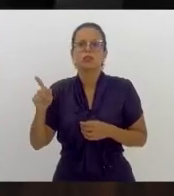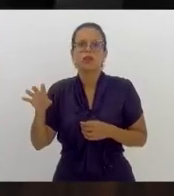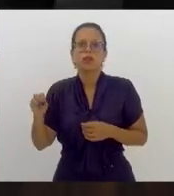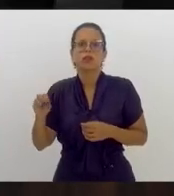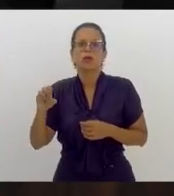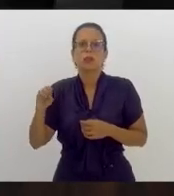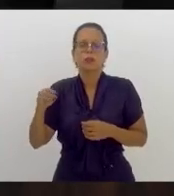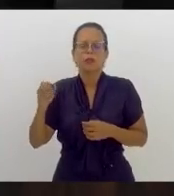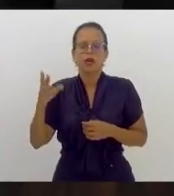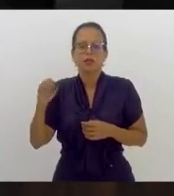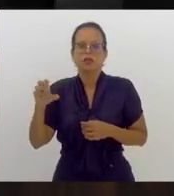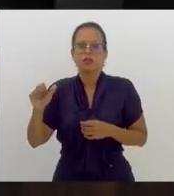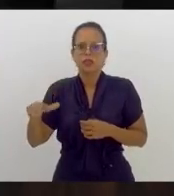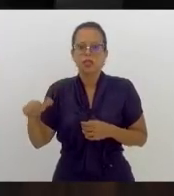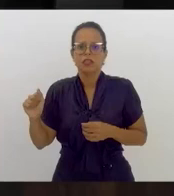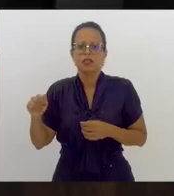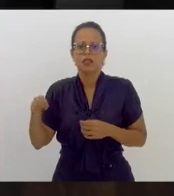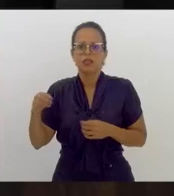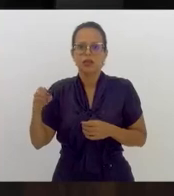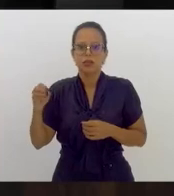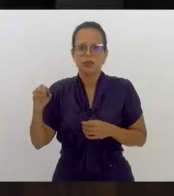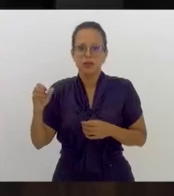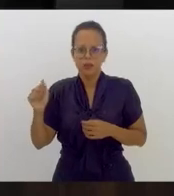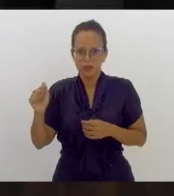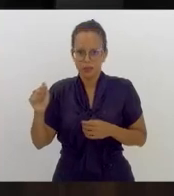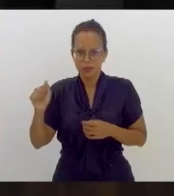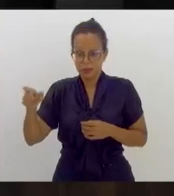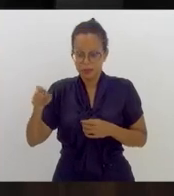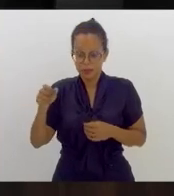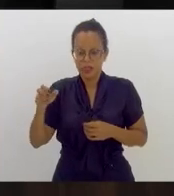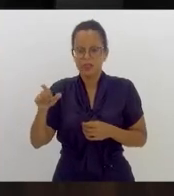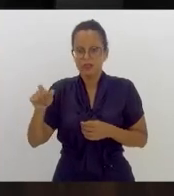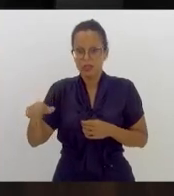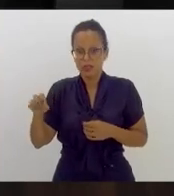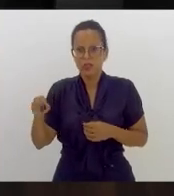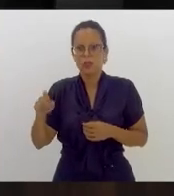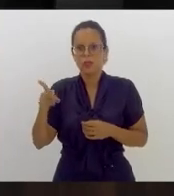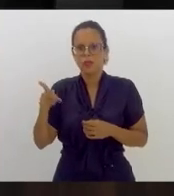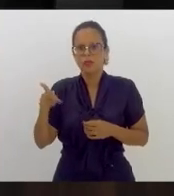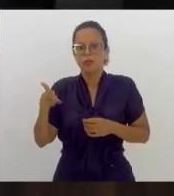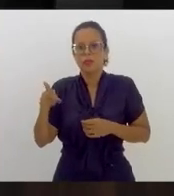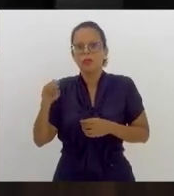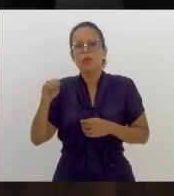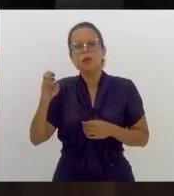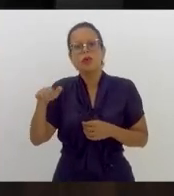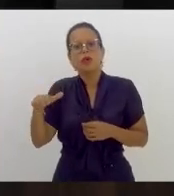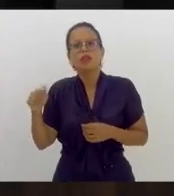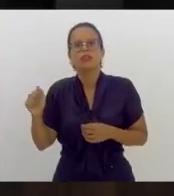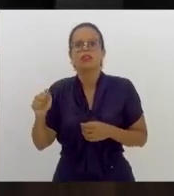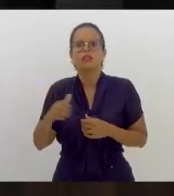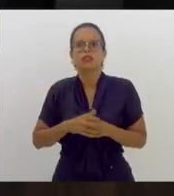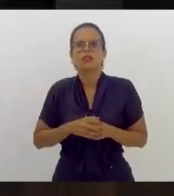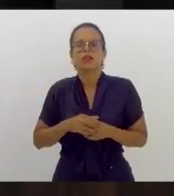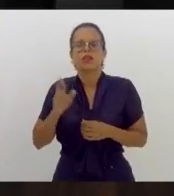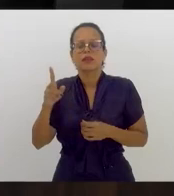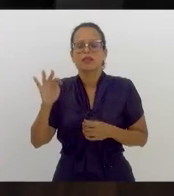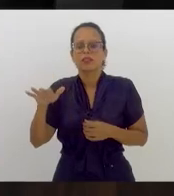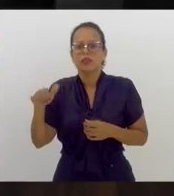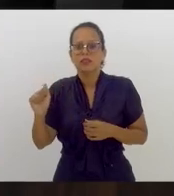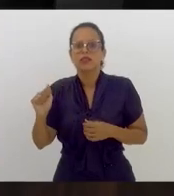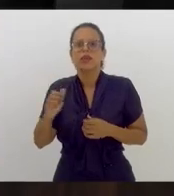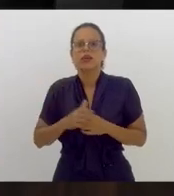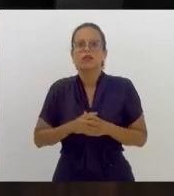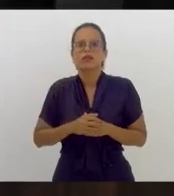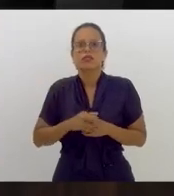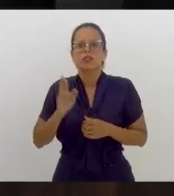Canela, Marcos Abraão, Marcos Mille, Max Lemos, Mônica Francisco, Pedro Ricardo, Rafael do Gordo, Renata Souza, Renata